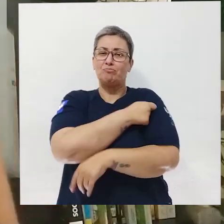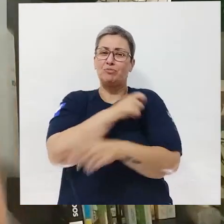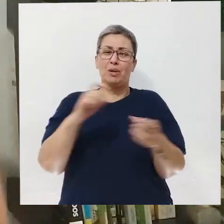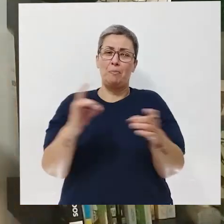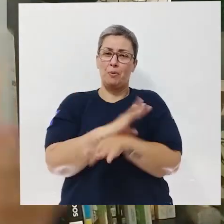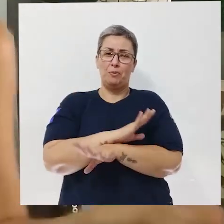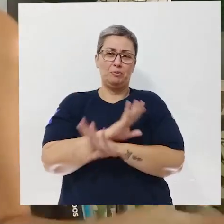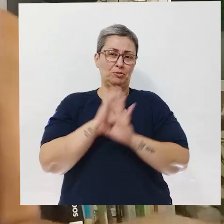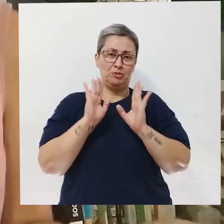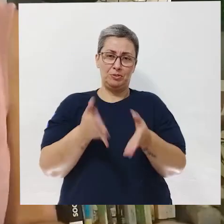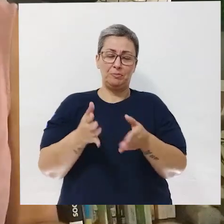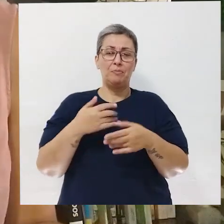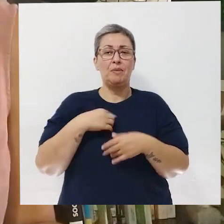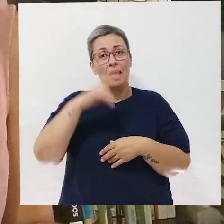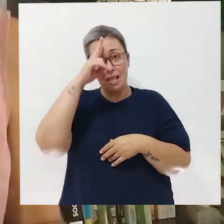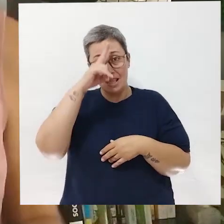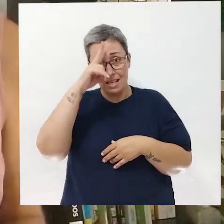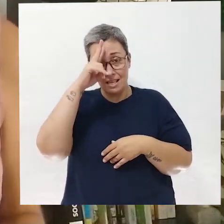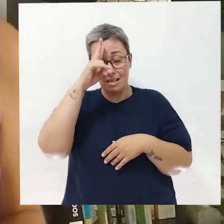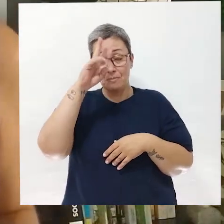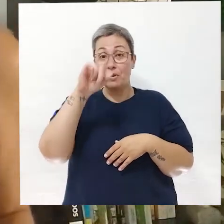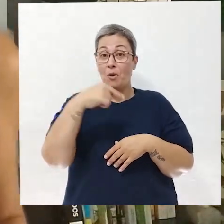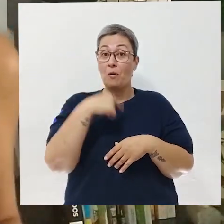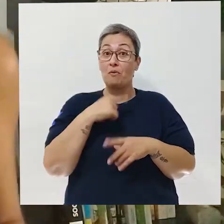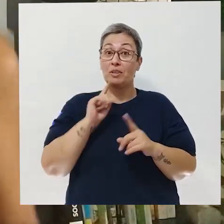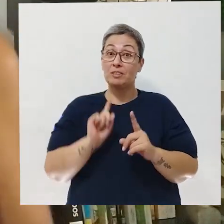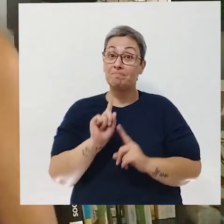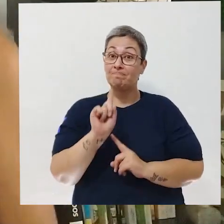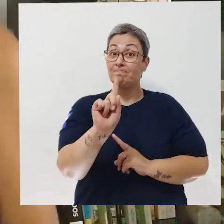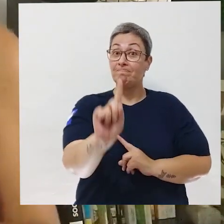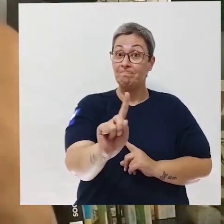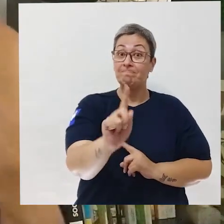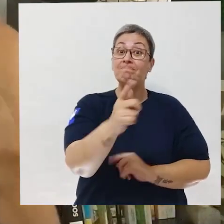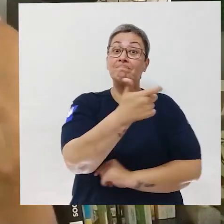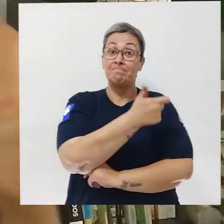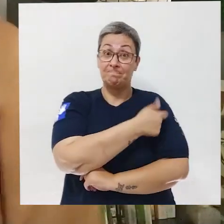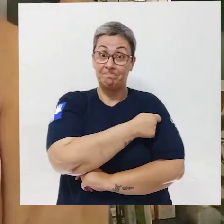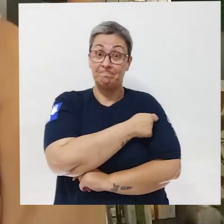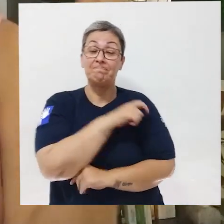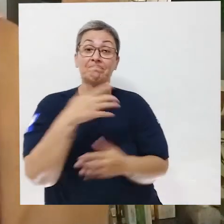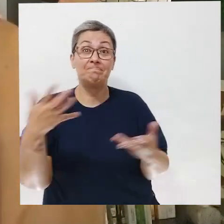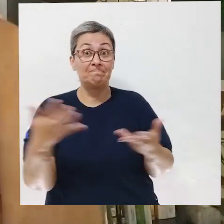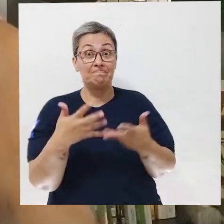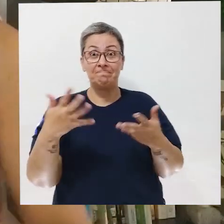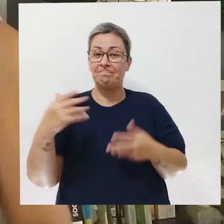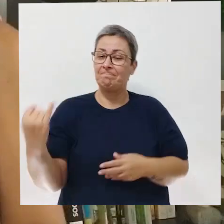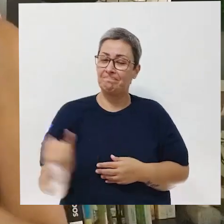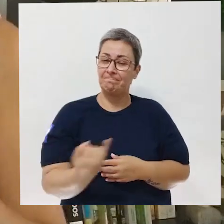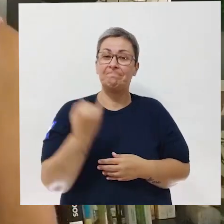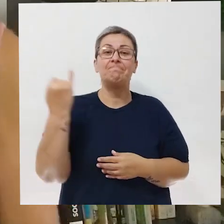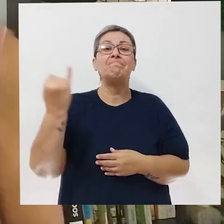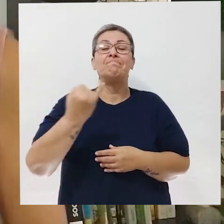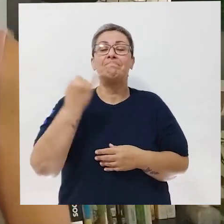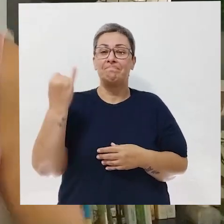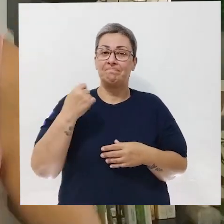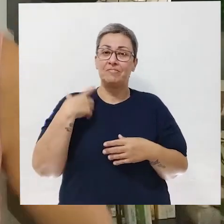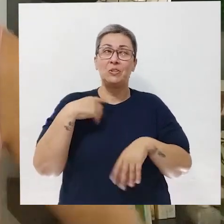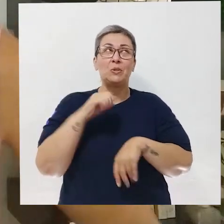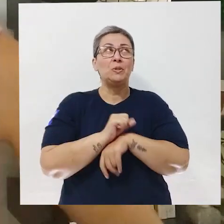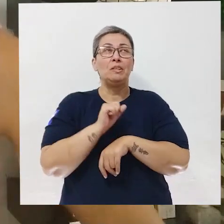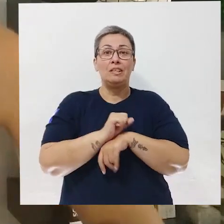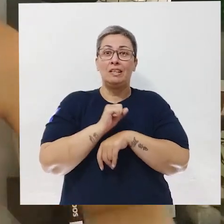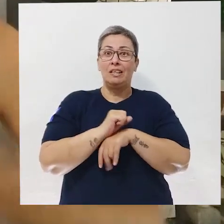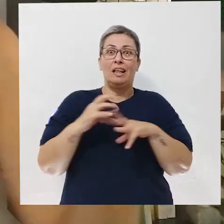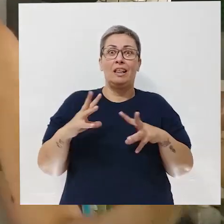passou. Tenta se lembrar disso quando for a sua vez de tomar essa vacina tão importante e tão esperada